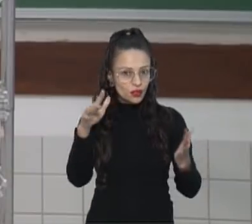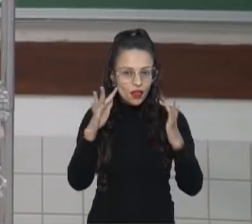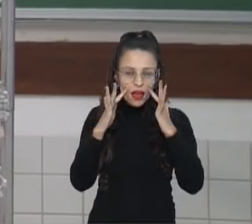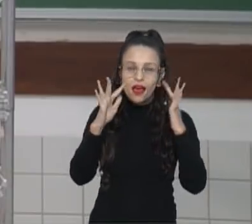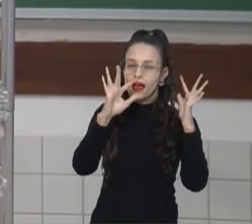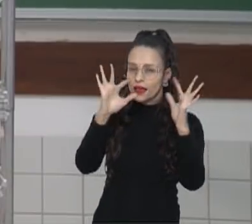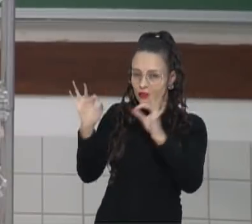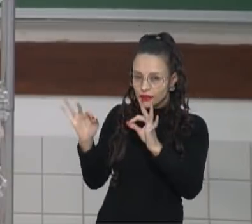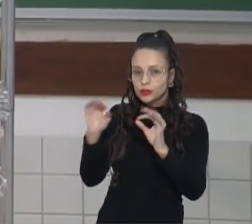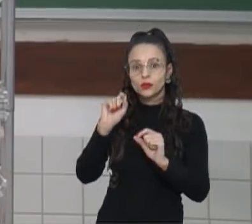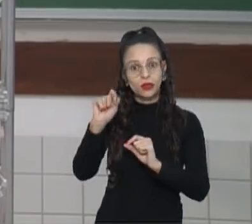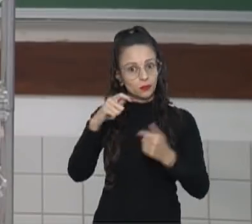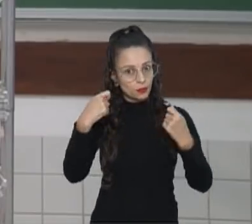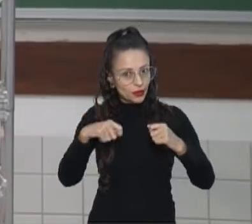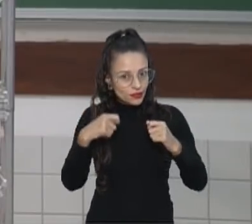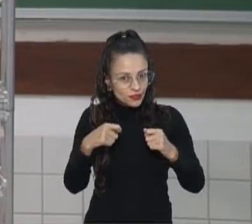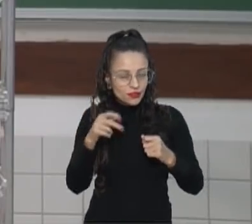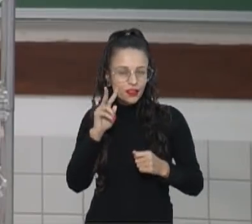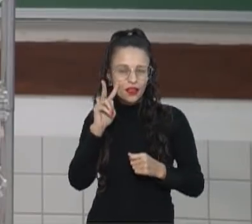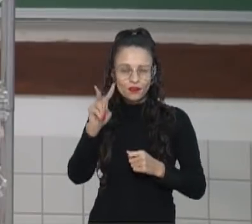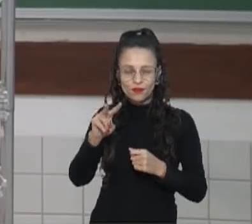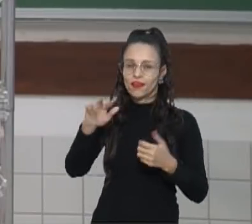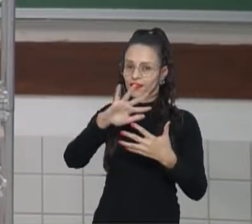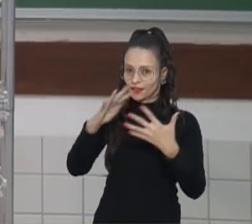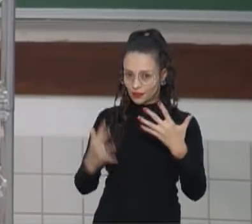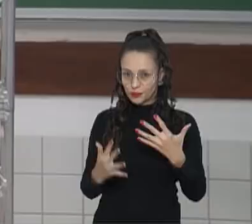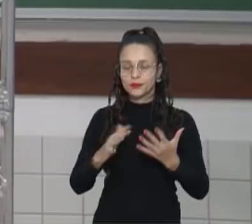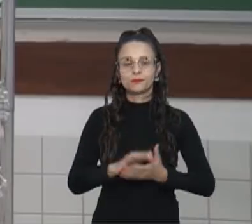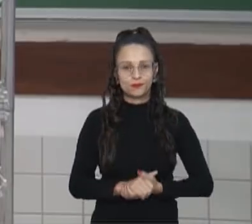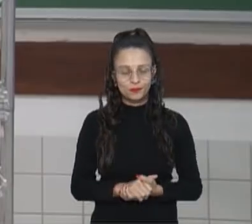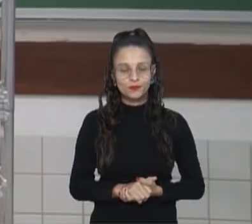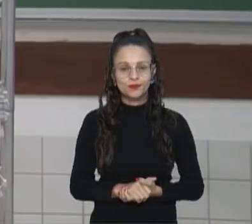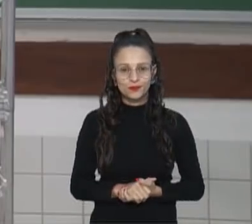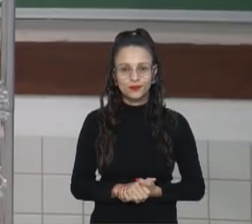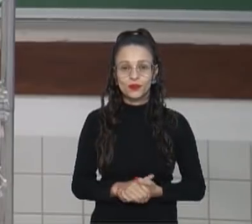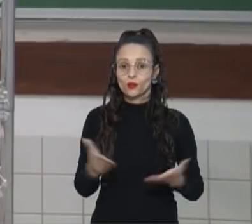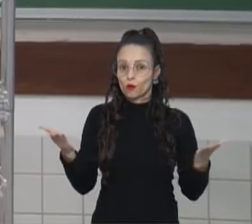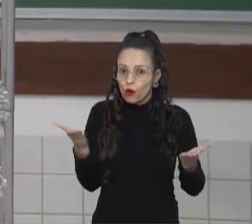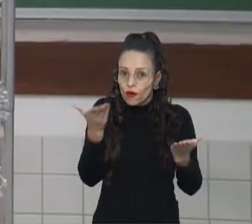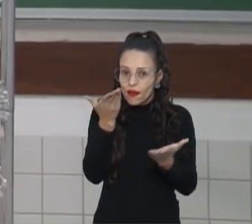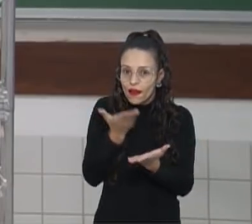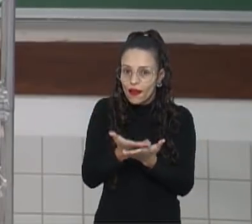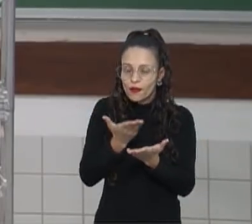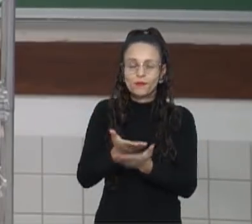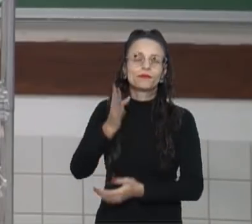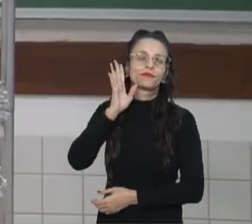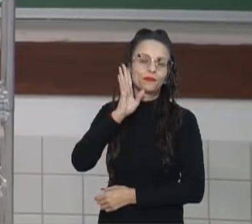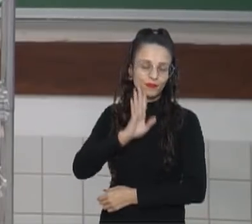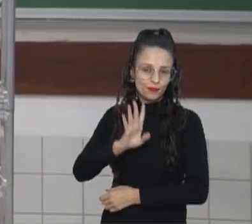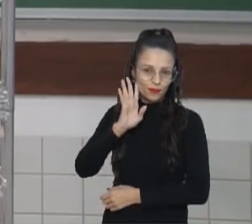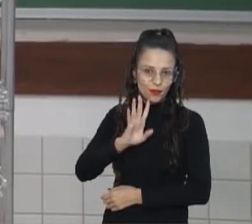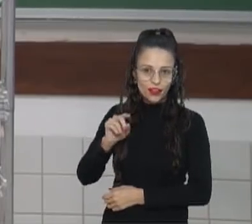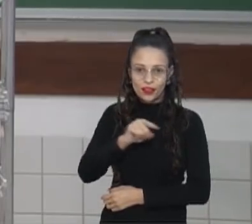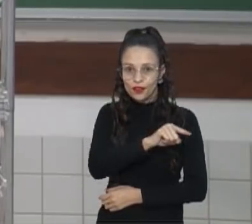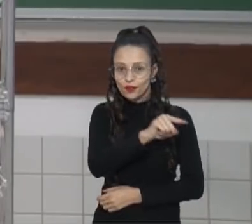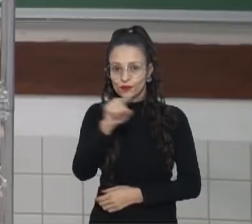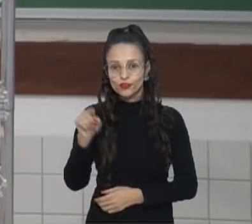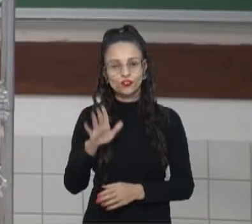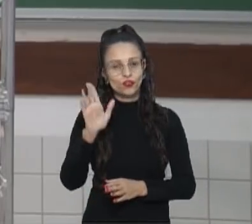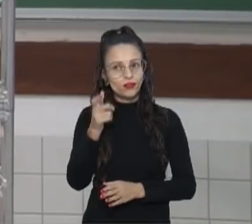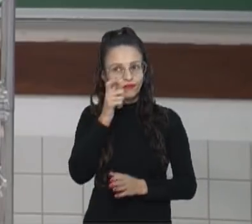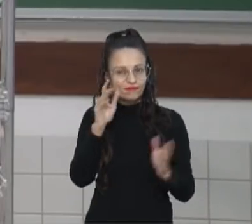o pessoal que precisa da aula nessa outra língua. Hoje uma aula bem legal, daquelas que, pelo que vocês já estão vendo